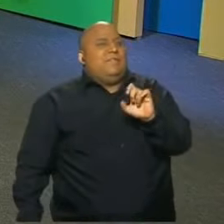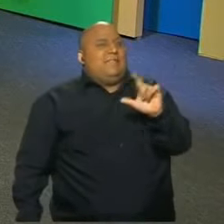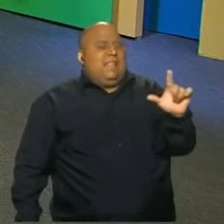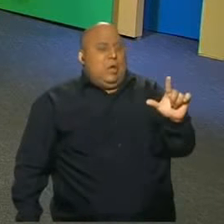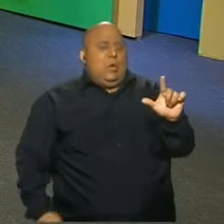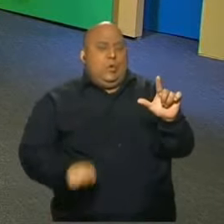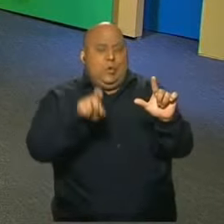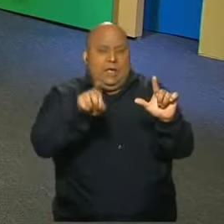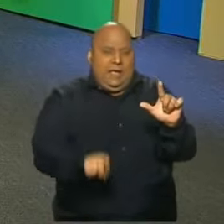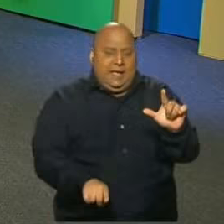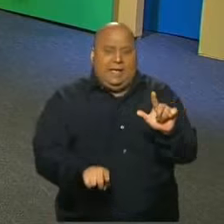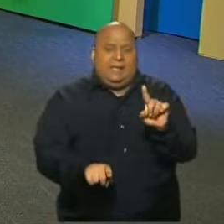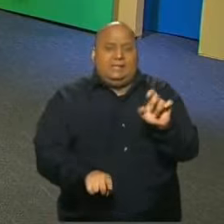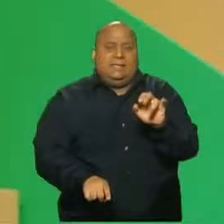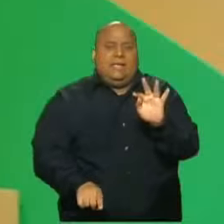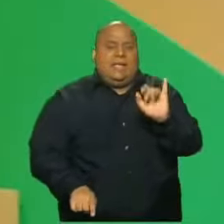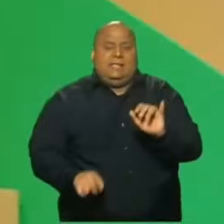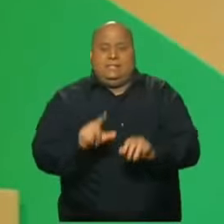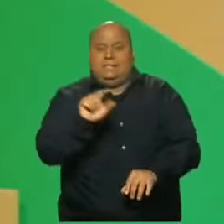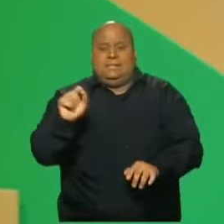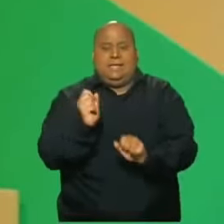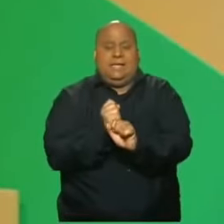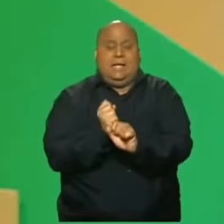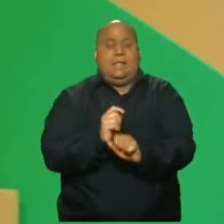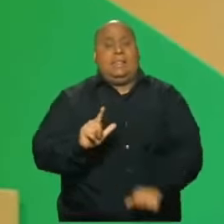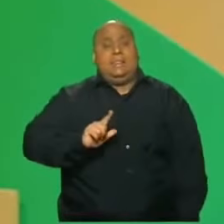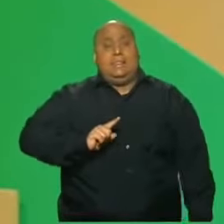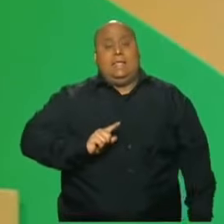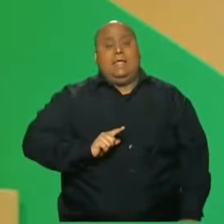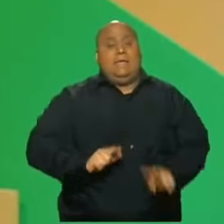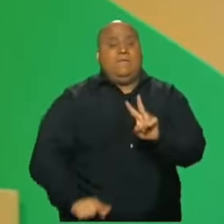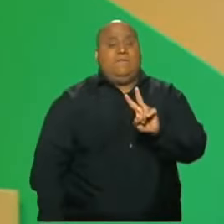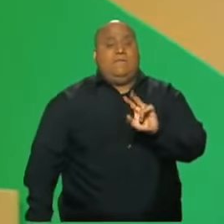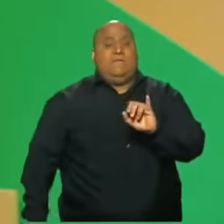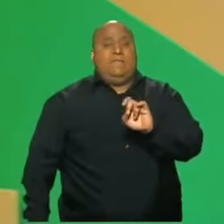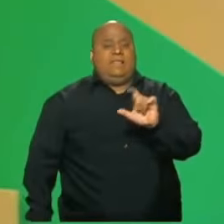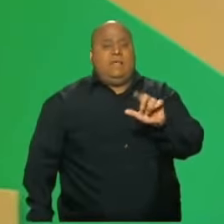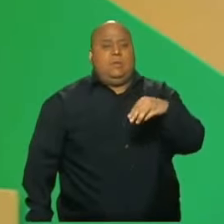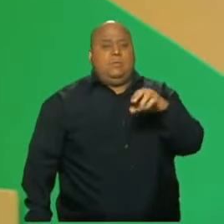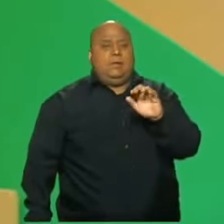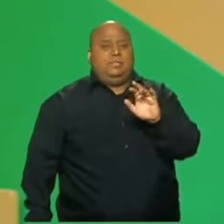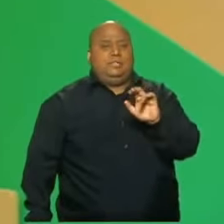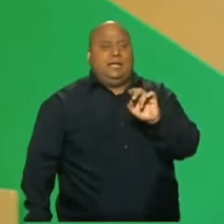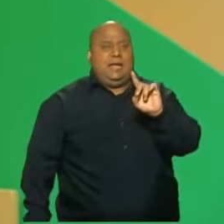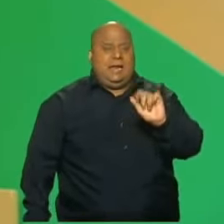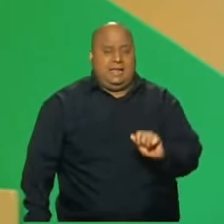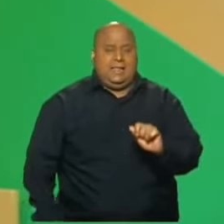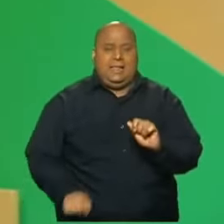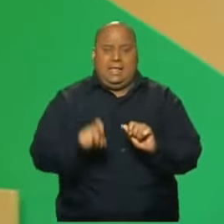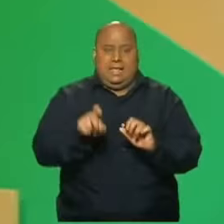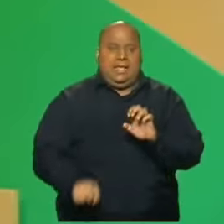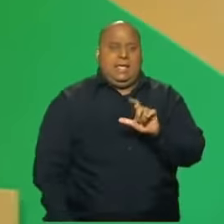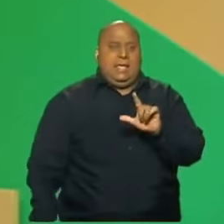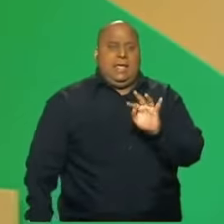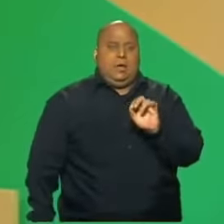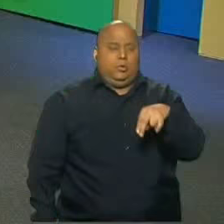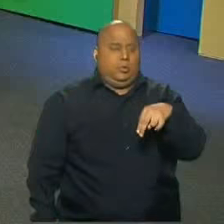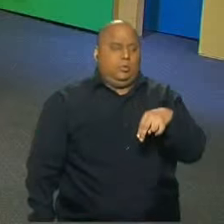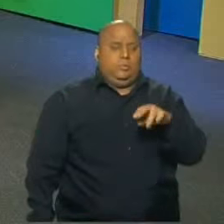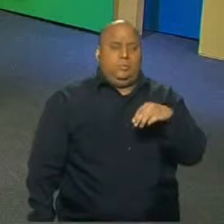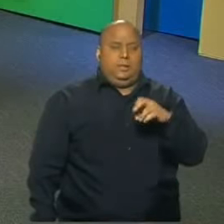para a música do Zequete 100 Anos. Teremos com Vidal Mascarada, de Zequete e Elton